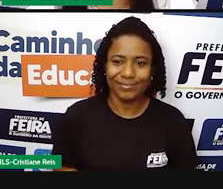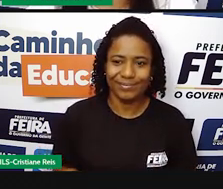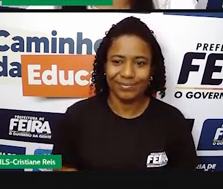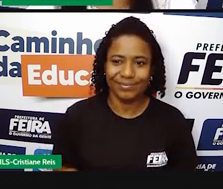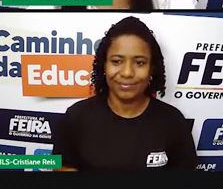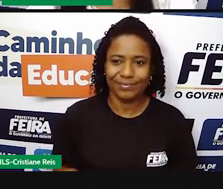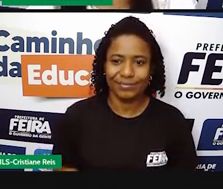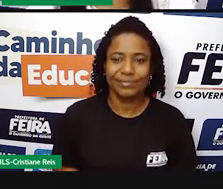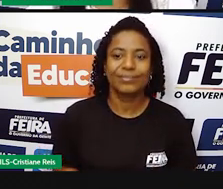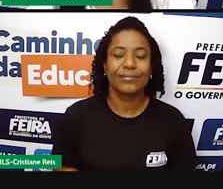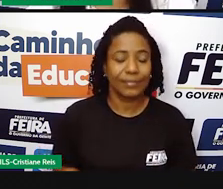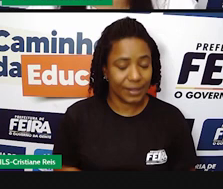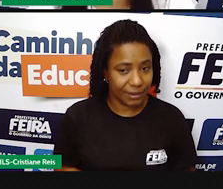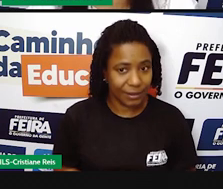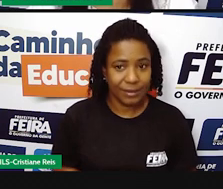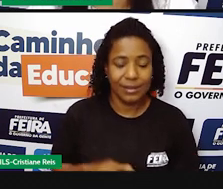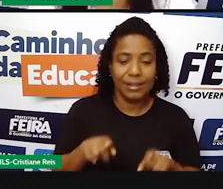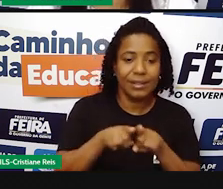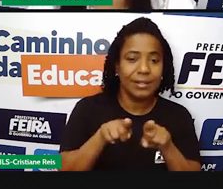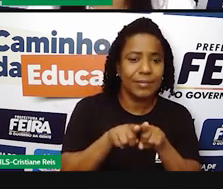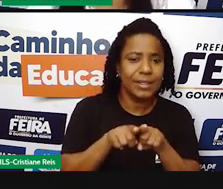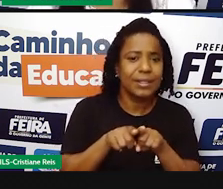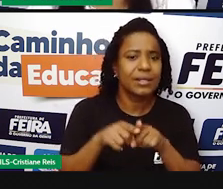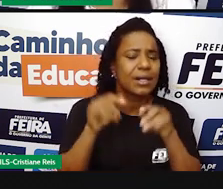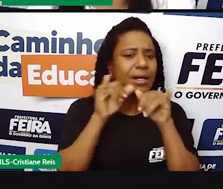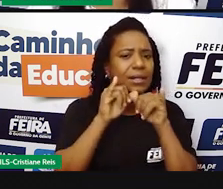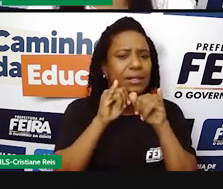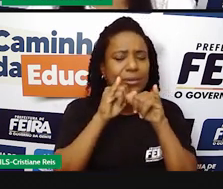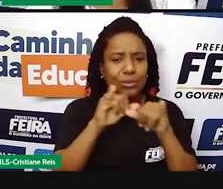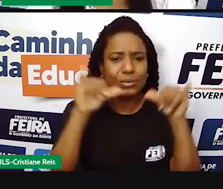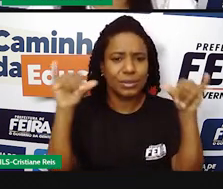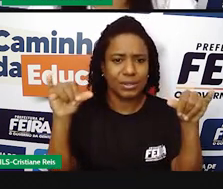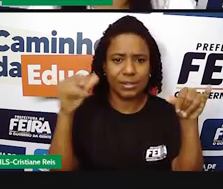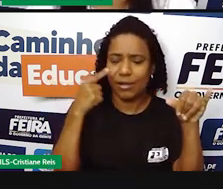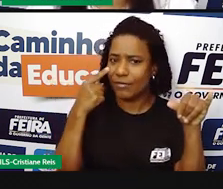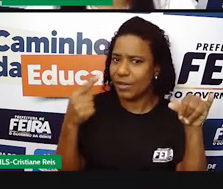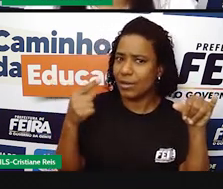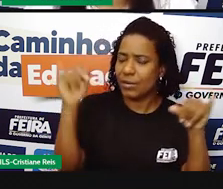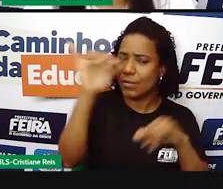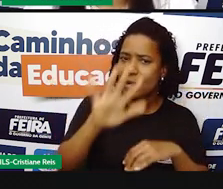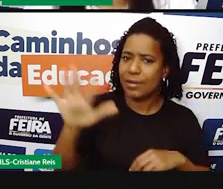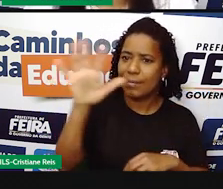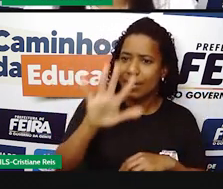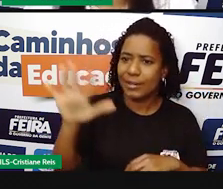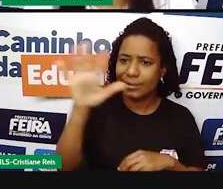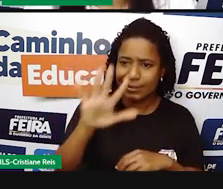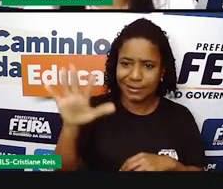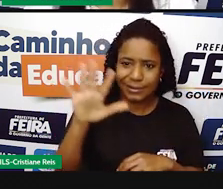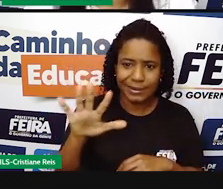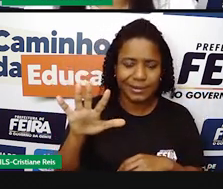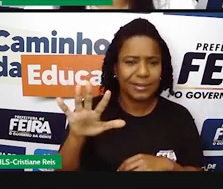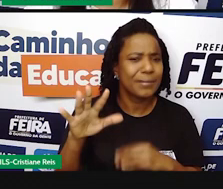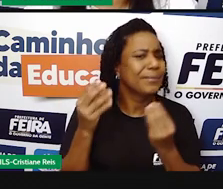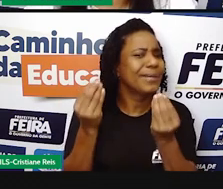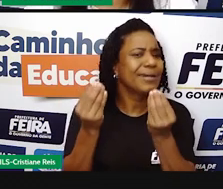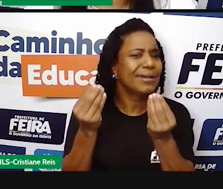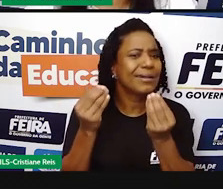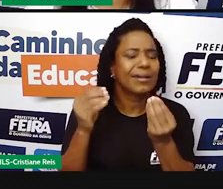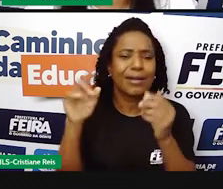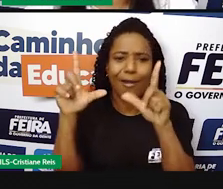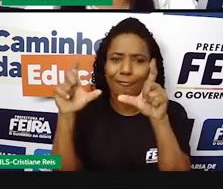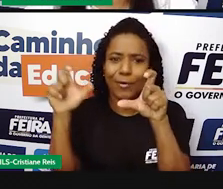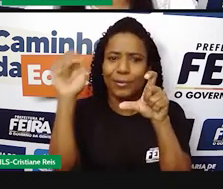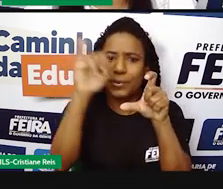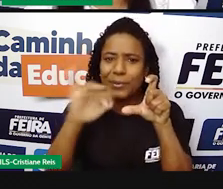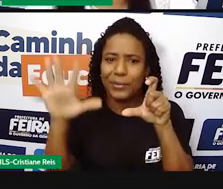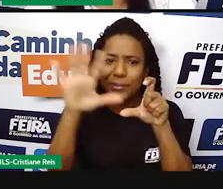Na notícia aparece uma imagem. Para que a imagem é utilizada? Aí a gente observou lá na imagem, né?